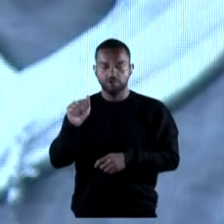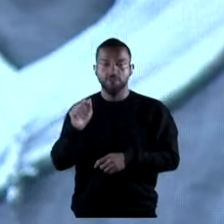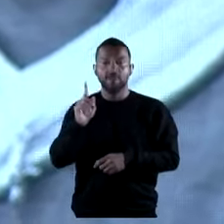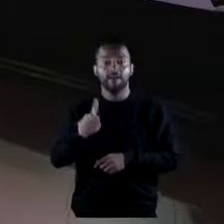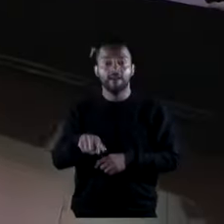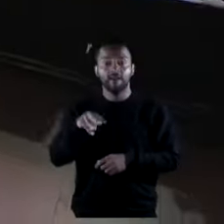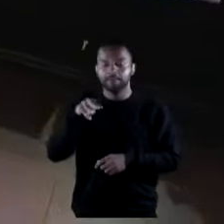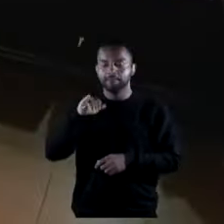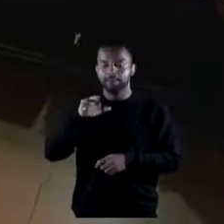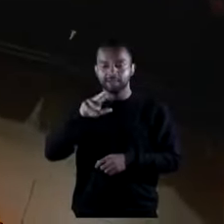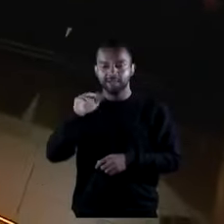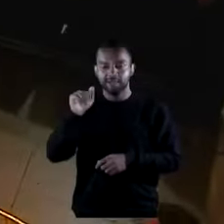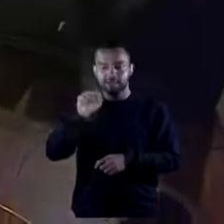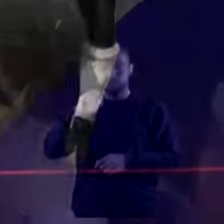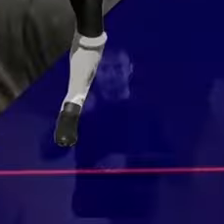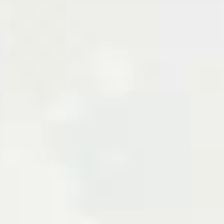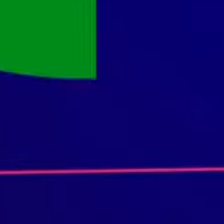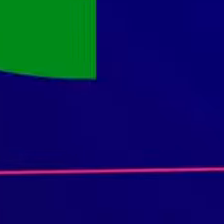Mirassol.